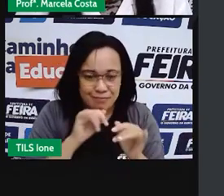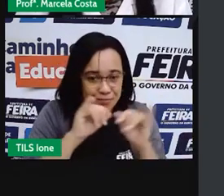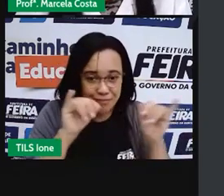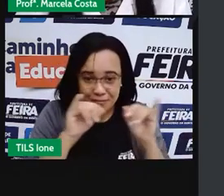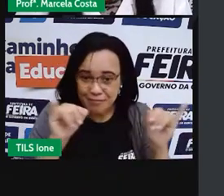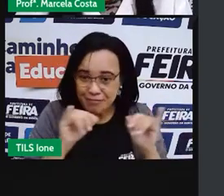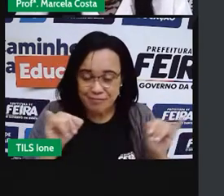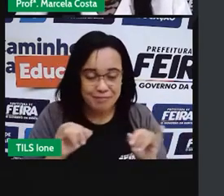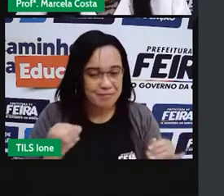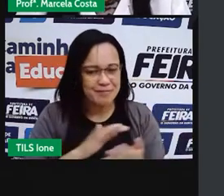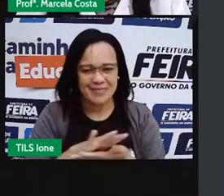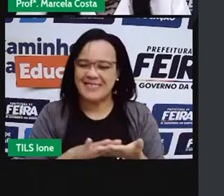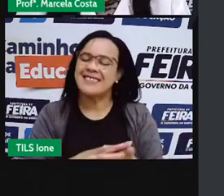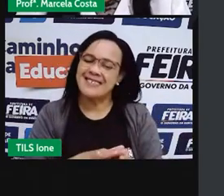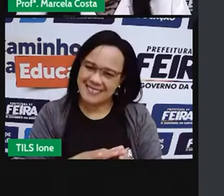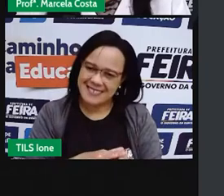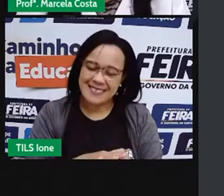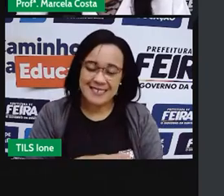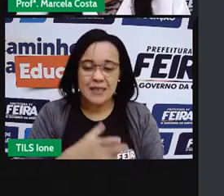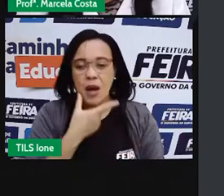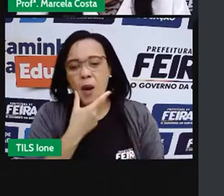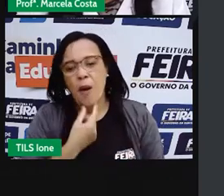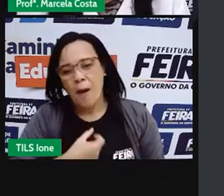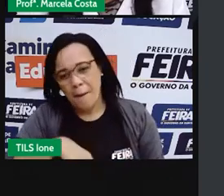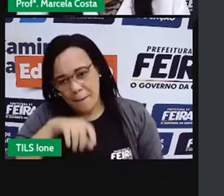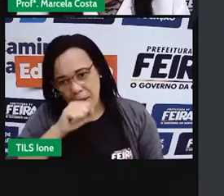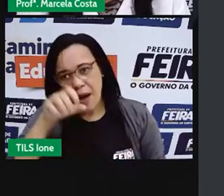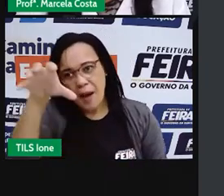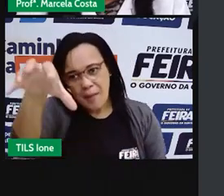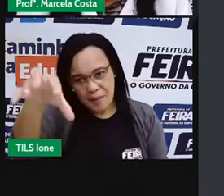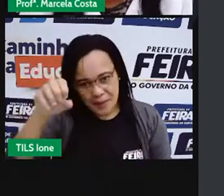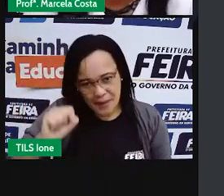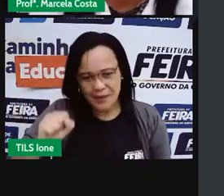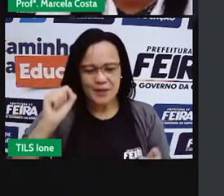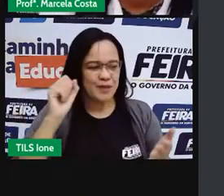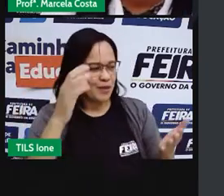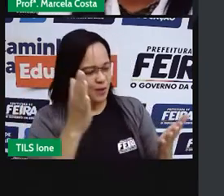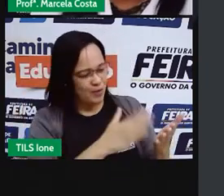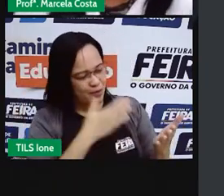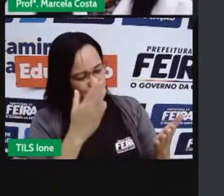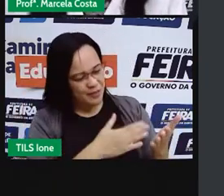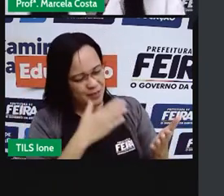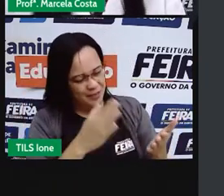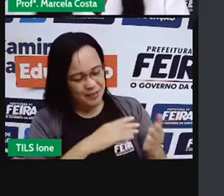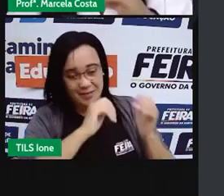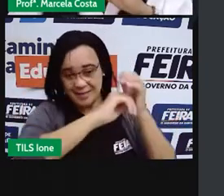O pai de Laura pegou o livro secreto das princesas e contou para si algo